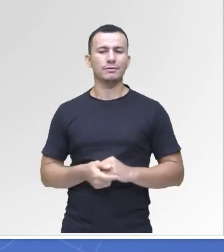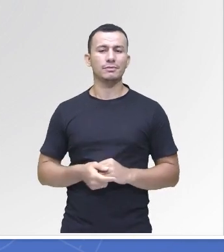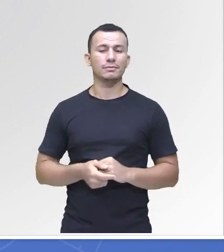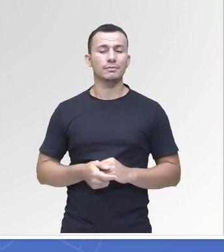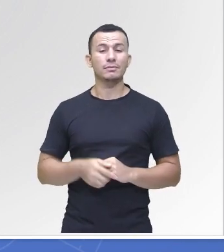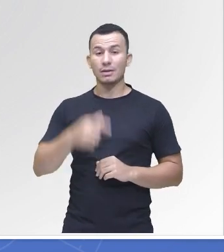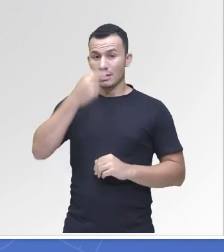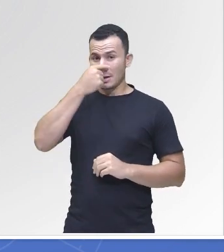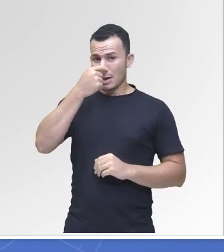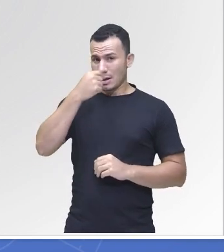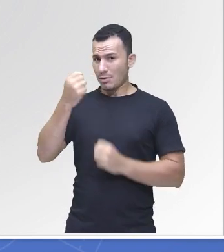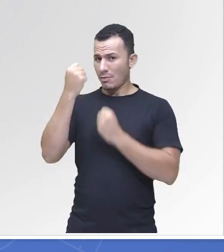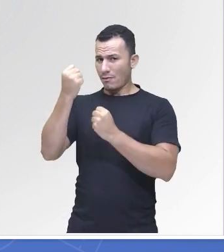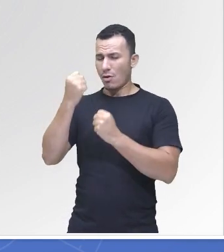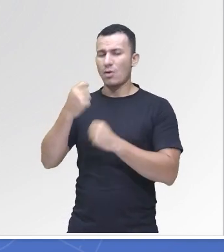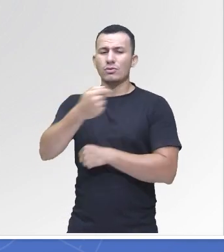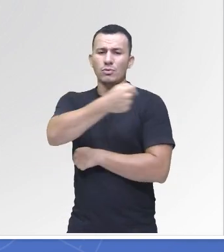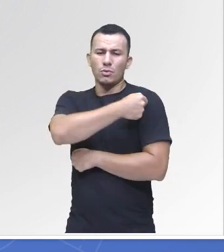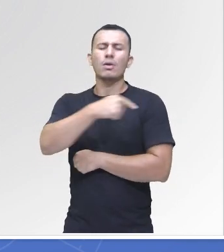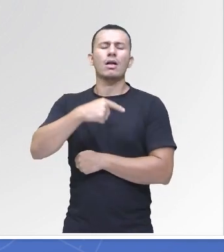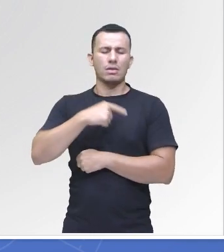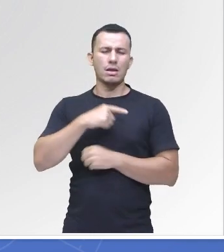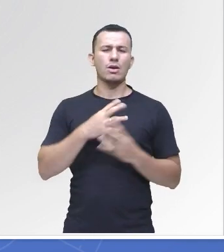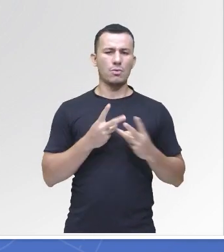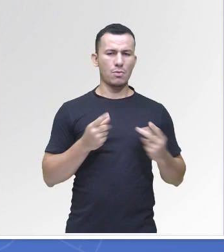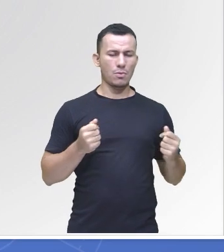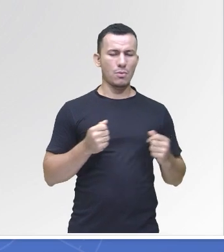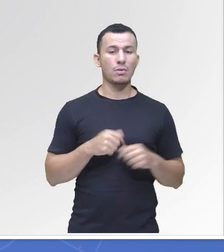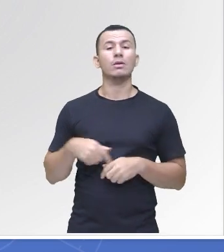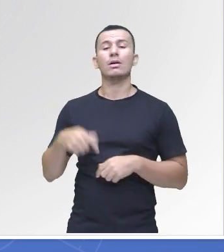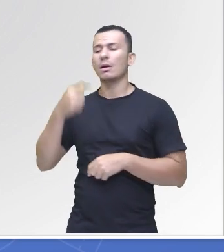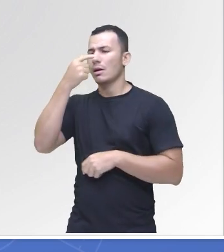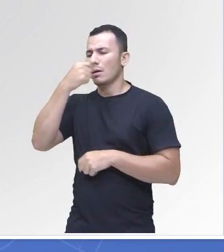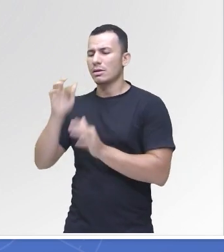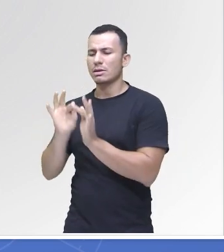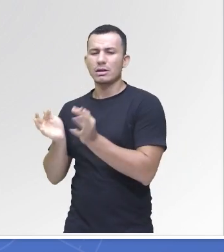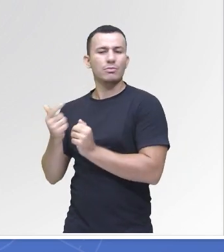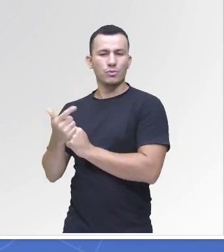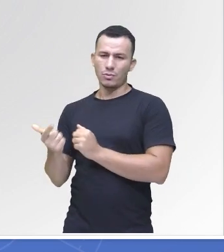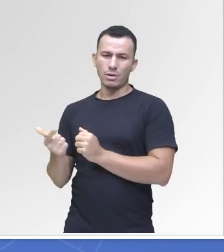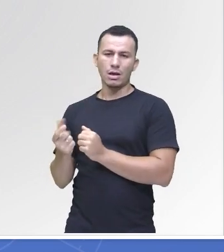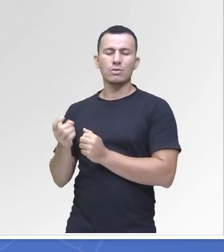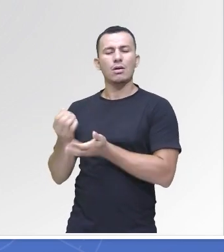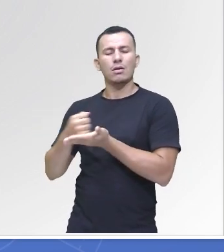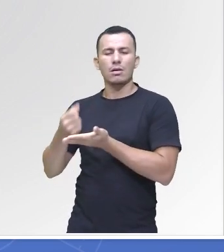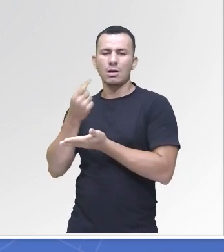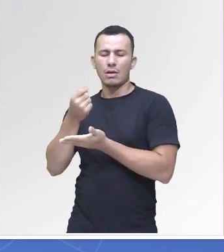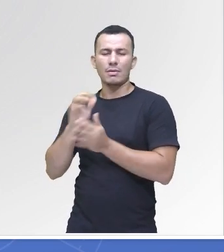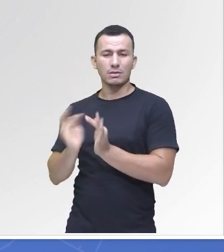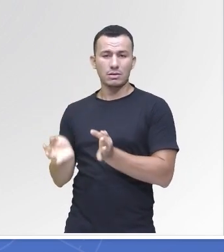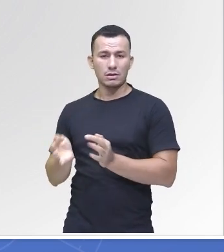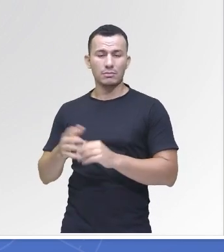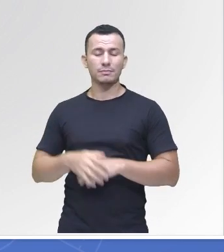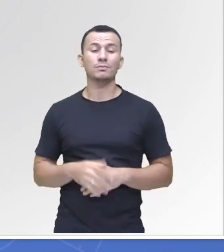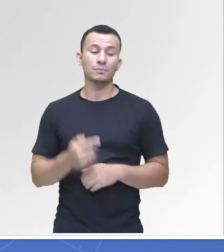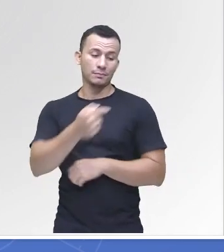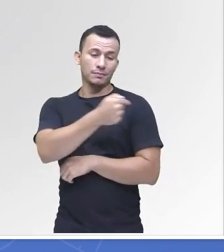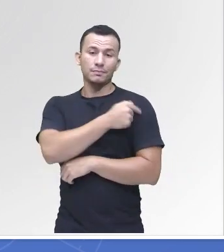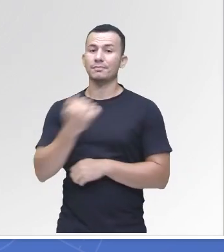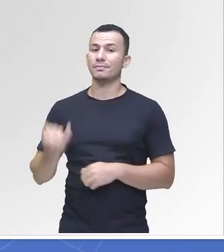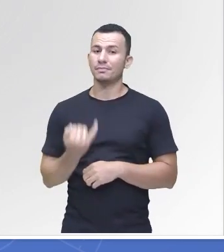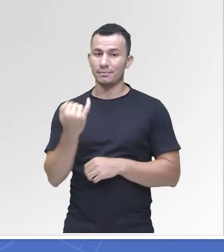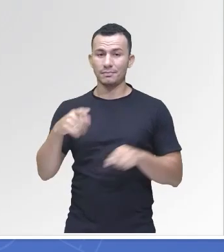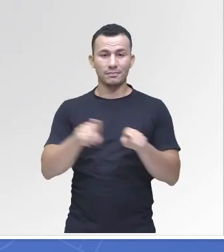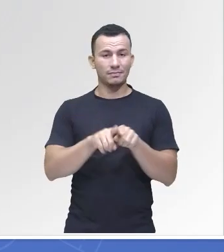gripe, existe uma vacina e para o resfriado não, tá? Então aqui a gente fala da importância também da vacina,